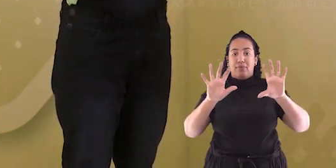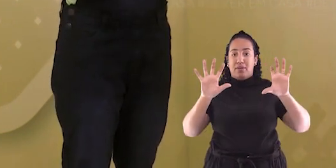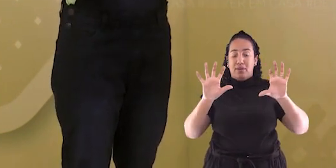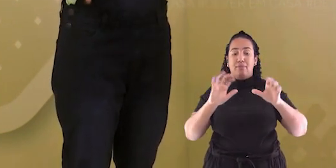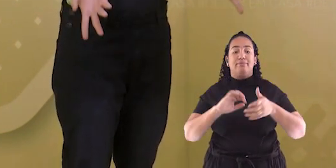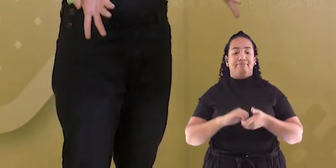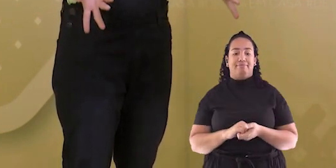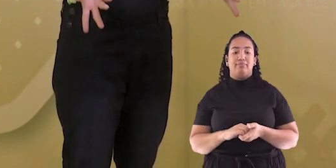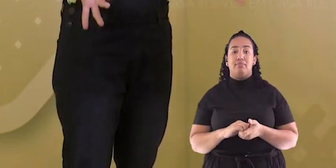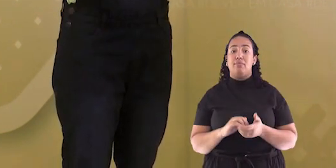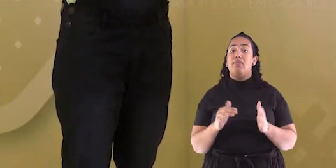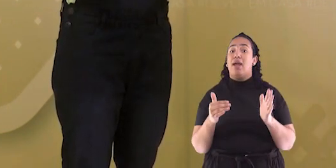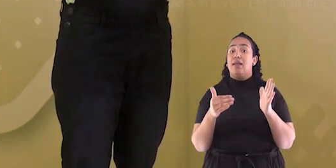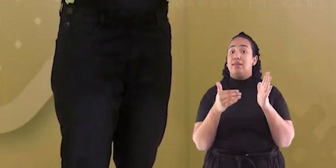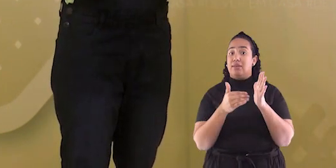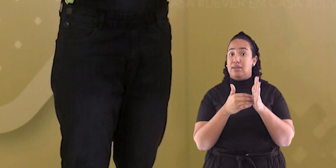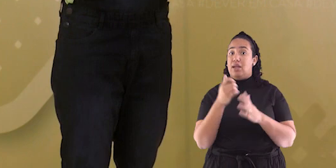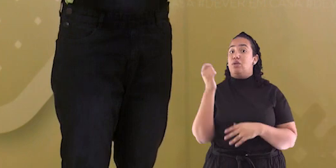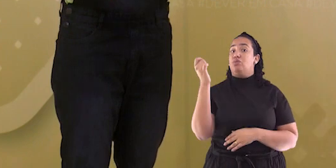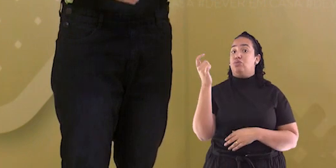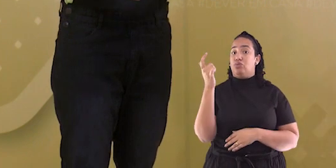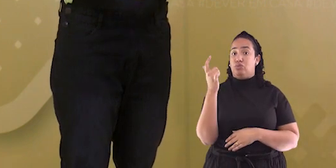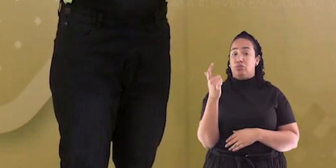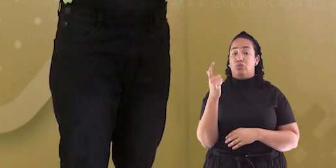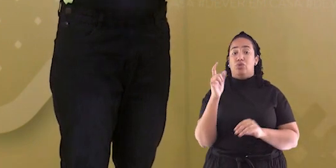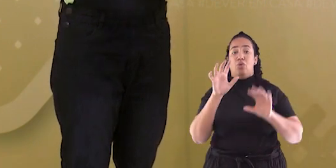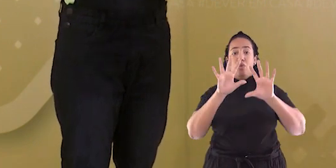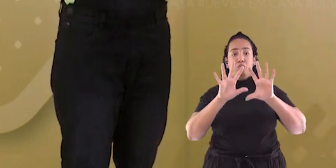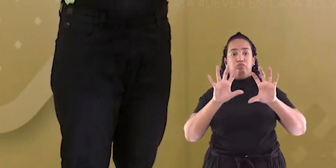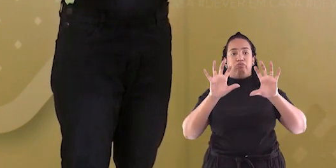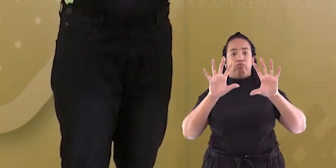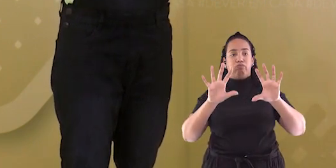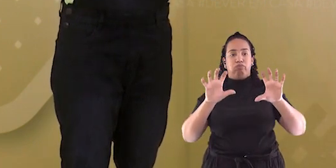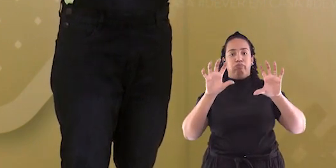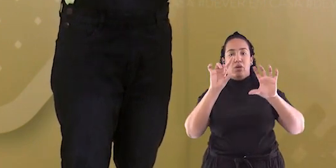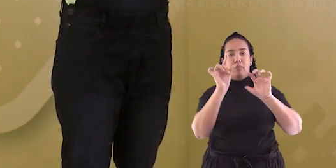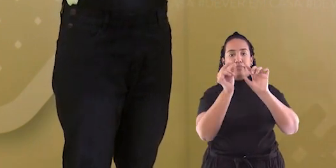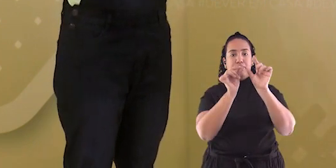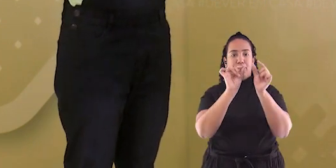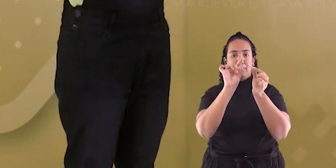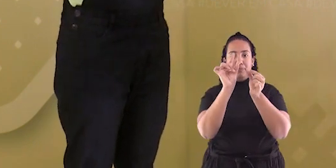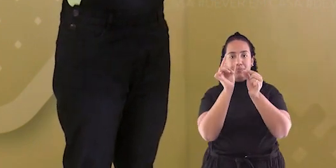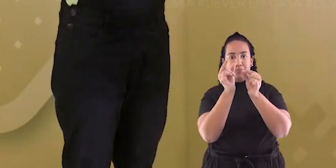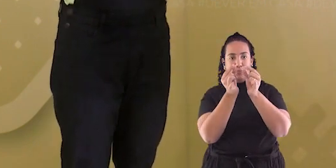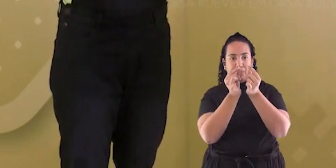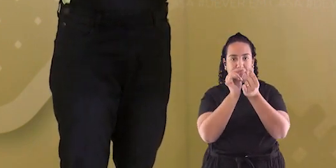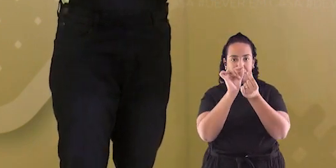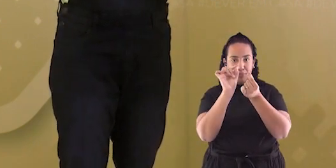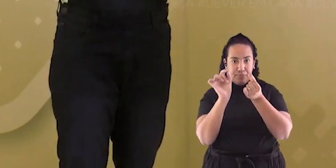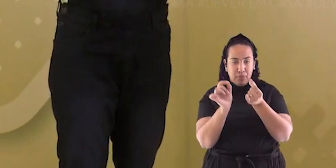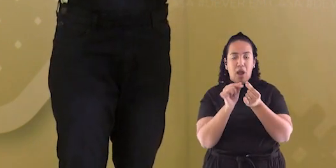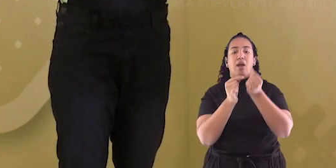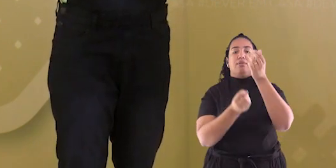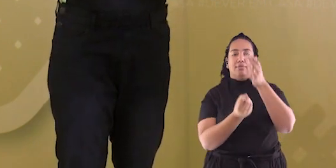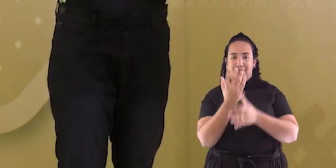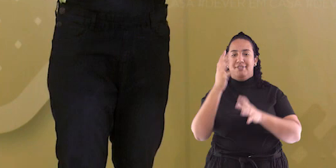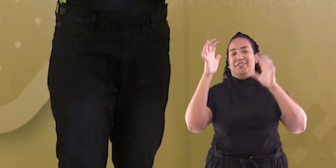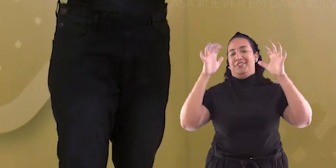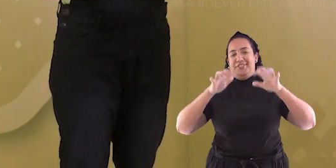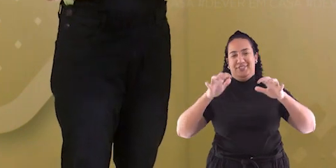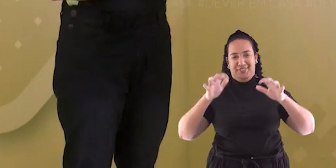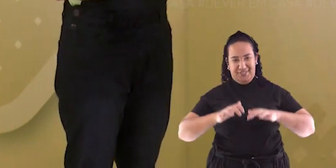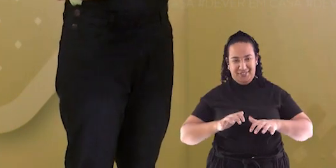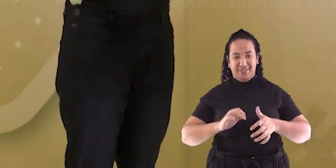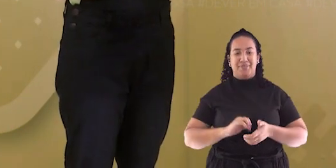um grande volume de água. Aí essas gotículas acabam se unindo e formando as gotas que caem em forma de chuva. Pois é. Se